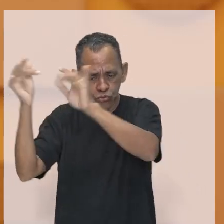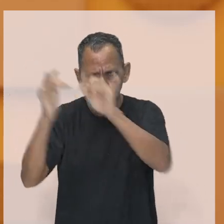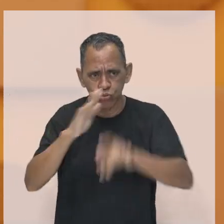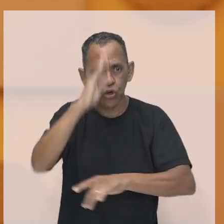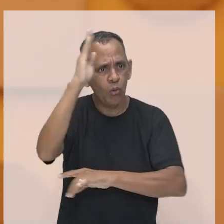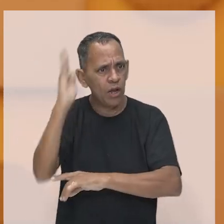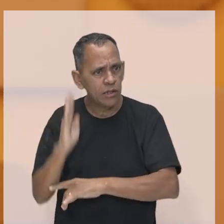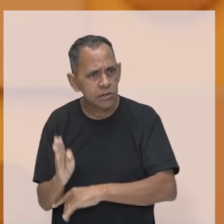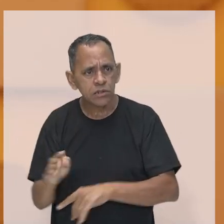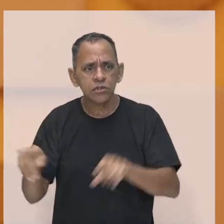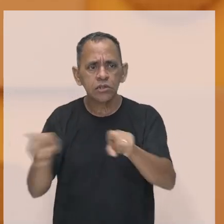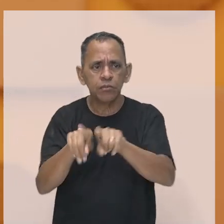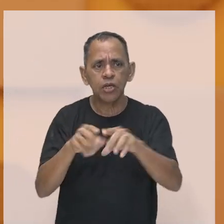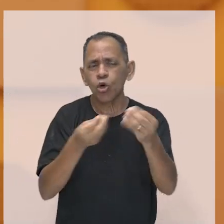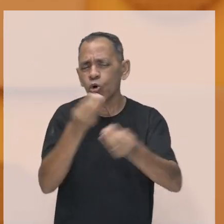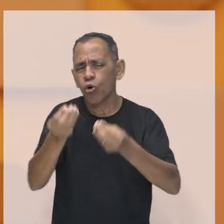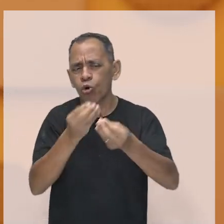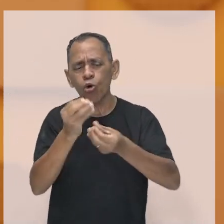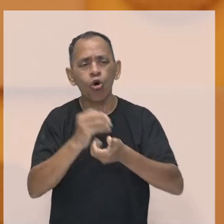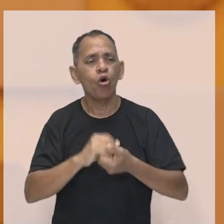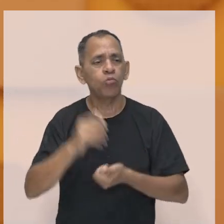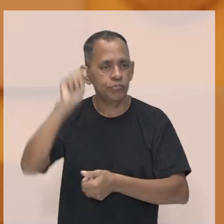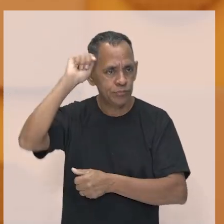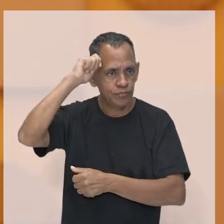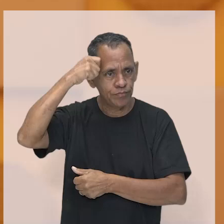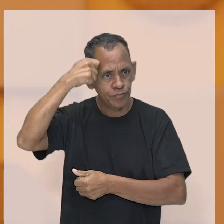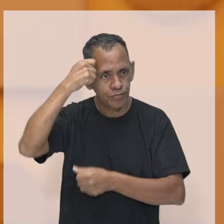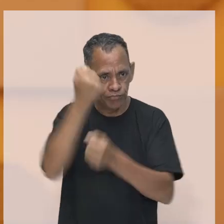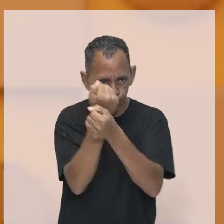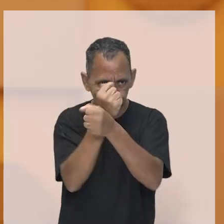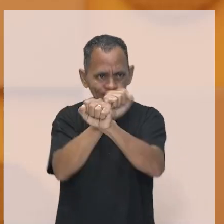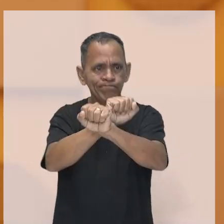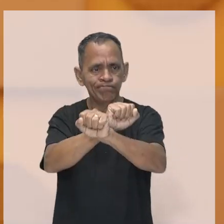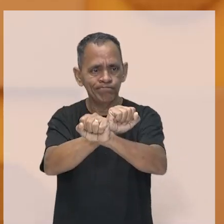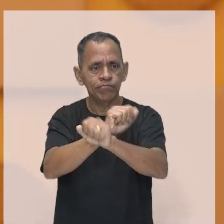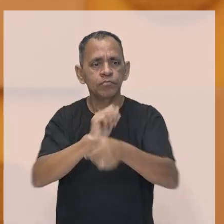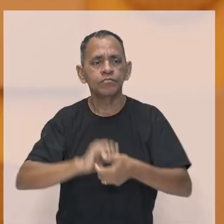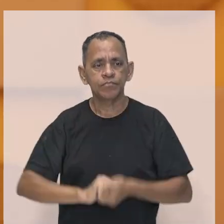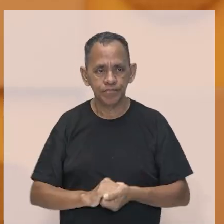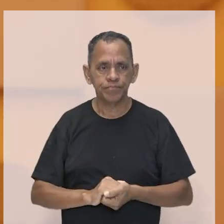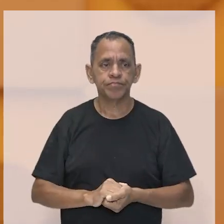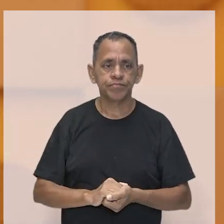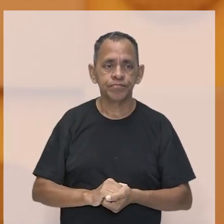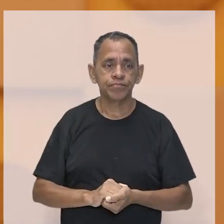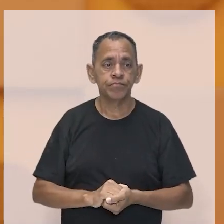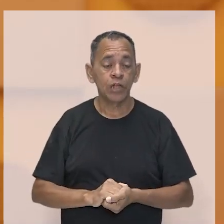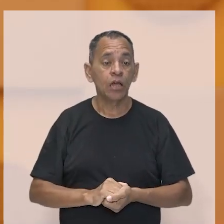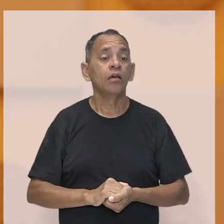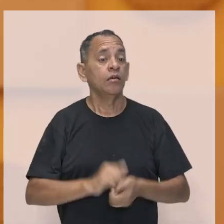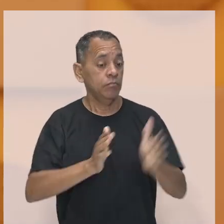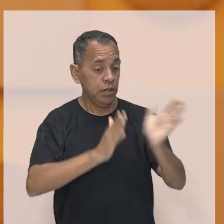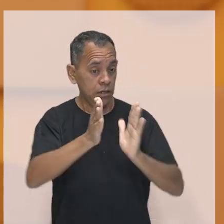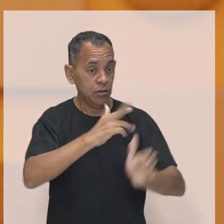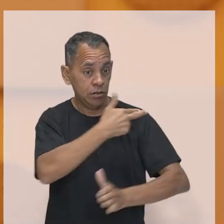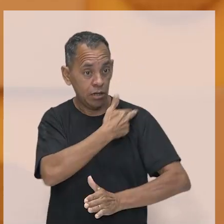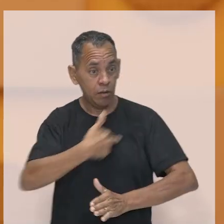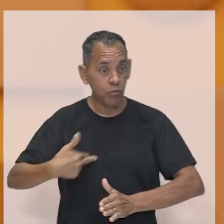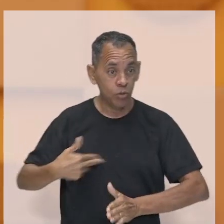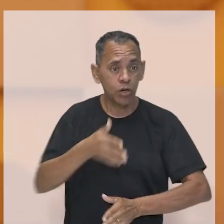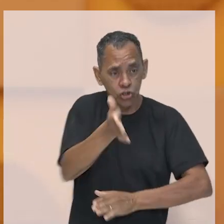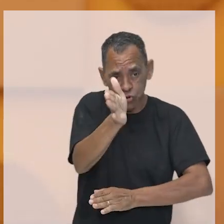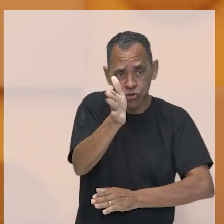de escravizados, certo? E quando há a proclamação da República, já tem ocorrido a abolição da